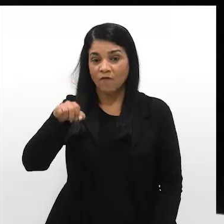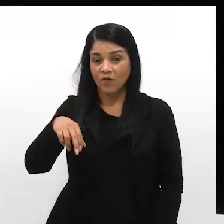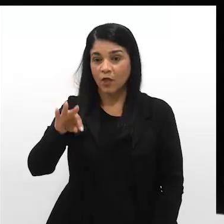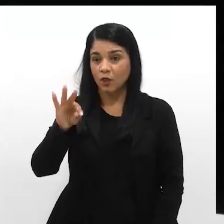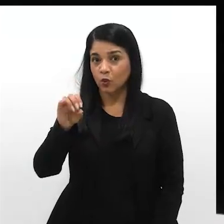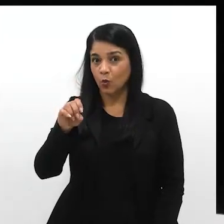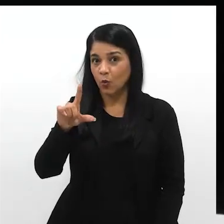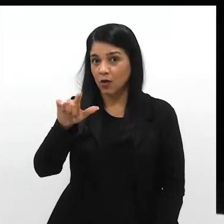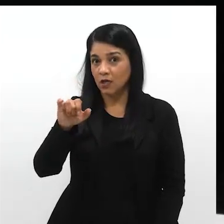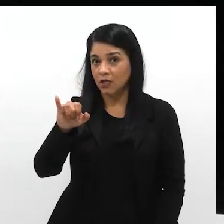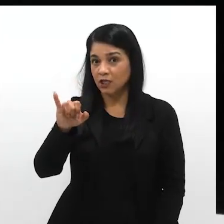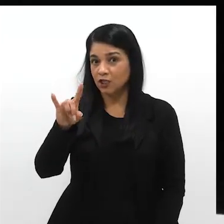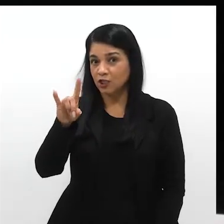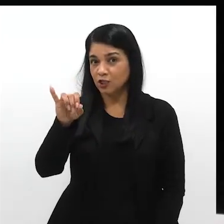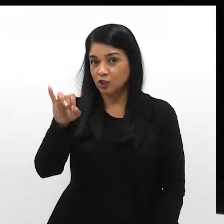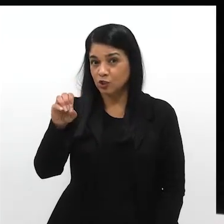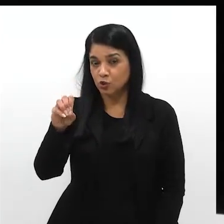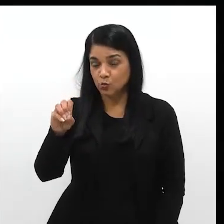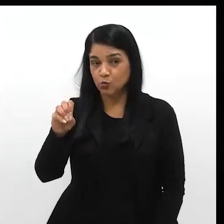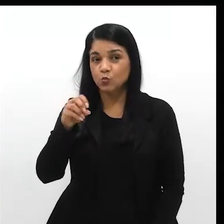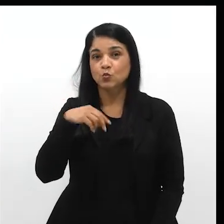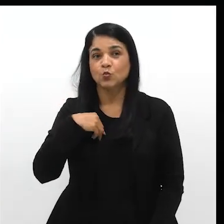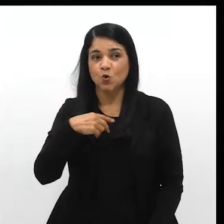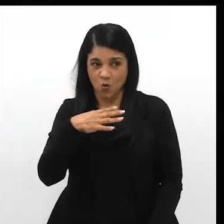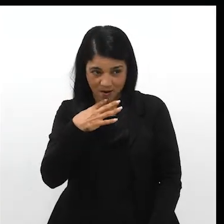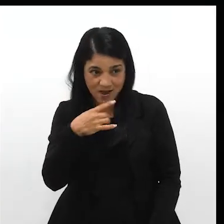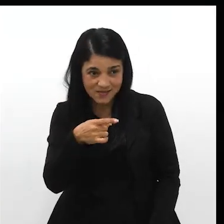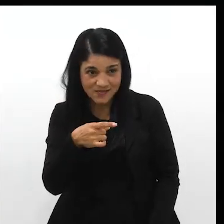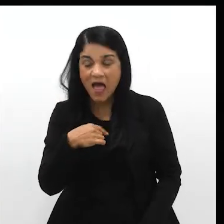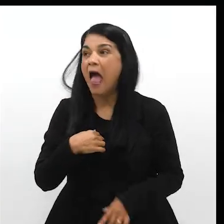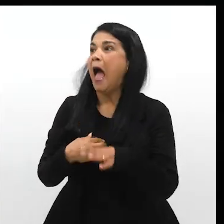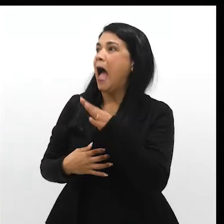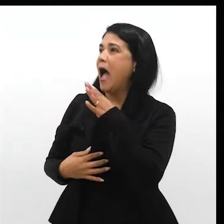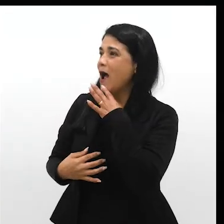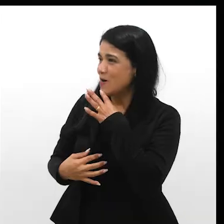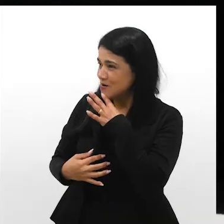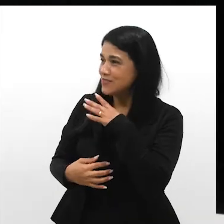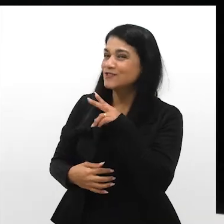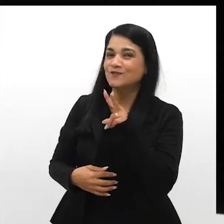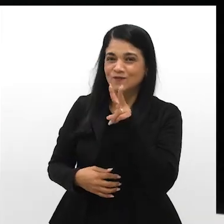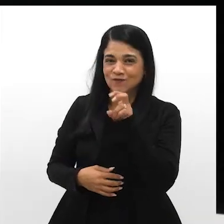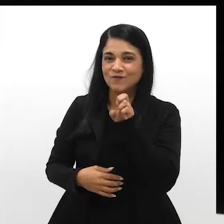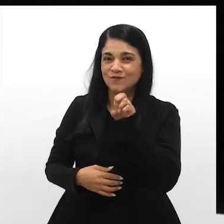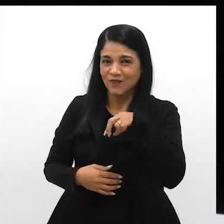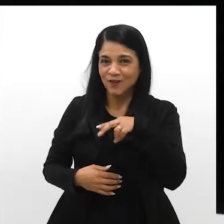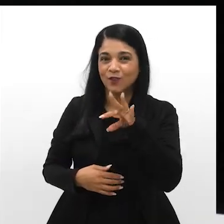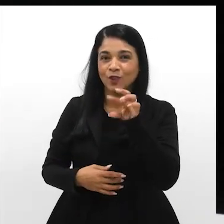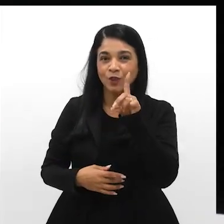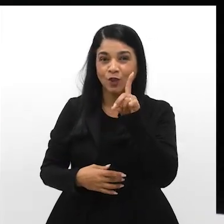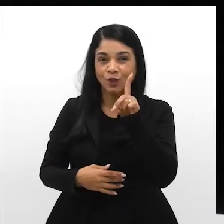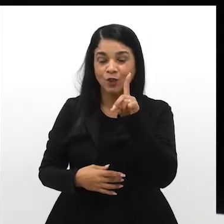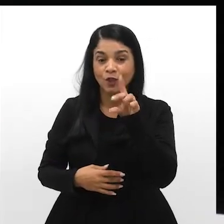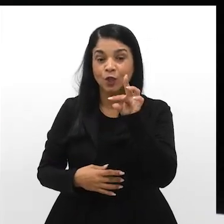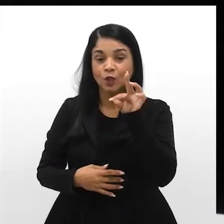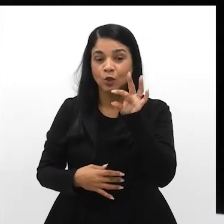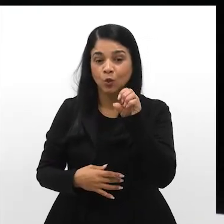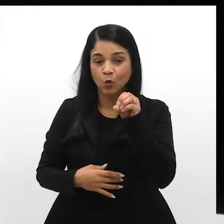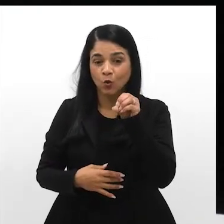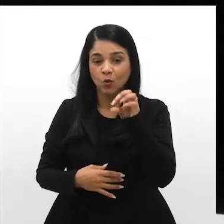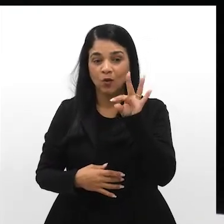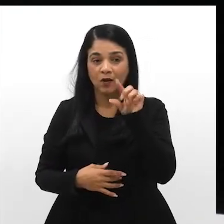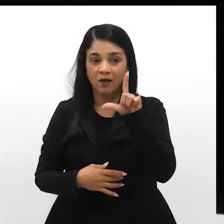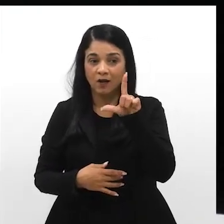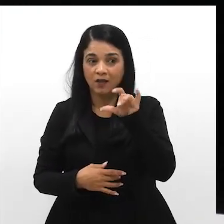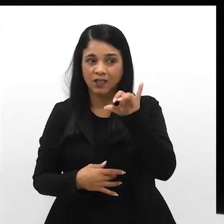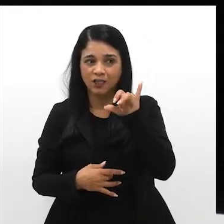também. Não, mas eu sou mais. Tinha um Não, tudo escultor bem. chamado Ventolídio. Ventolídio Esse nome é muito é